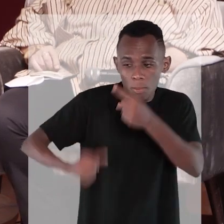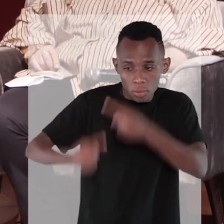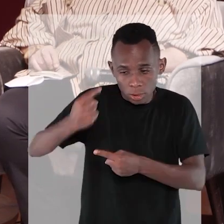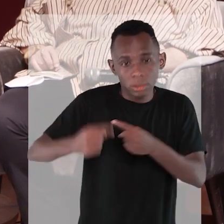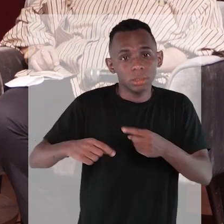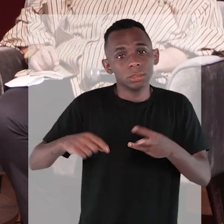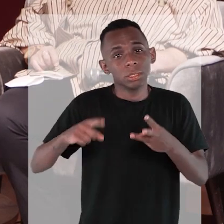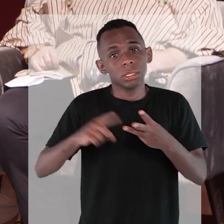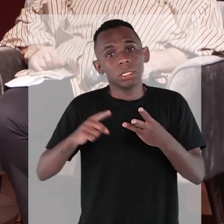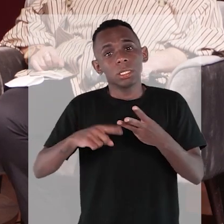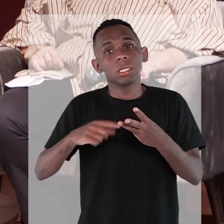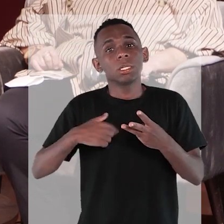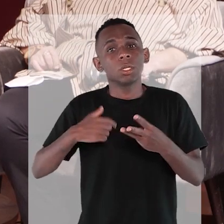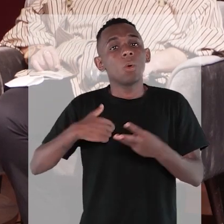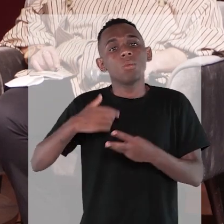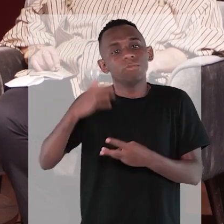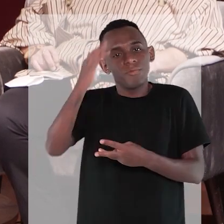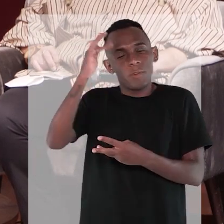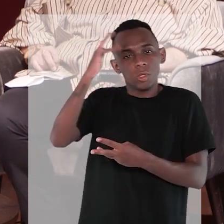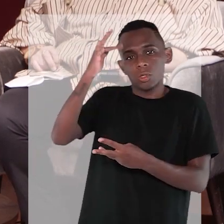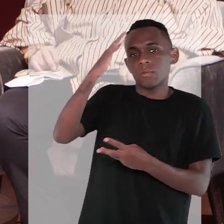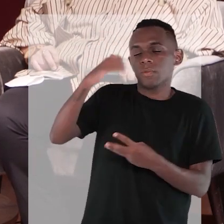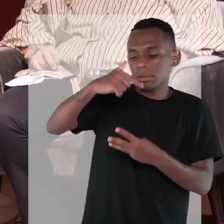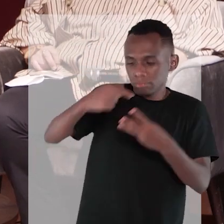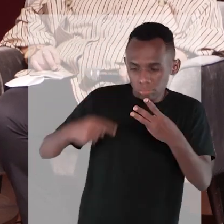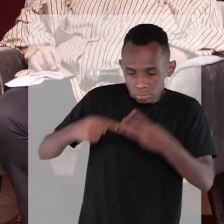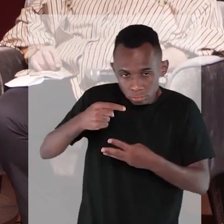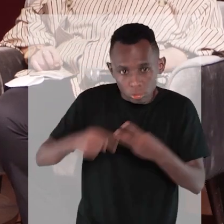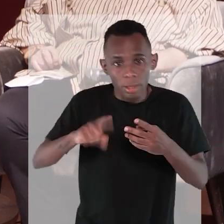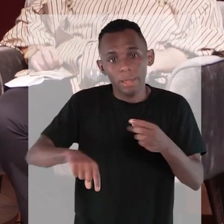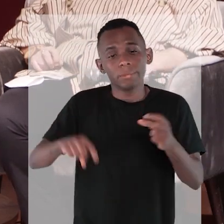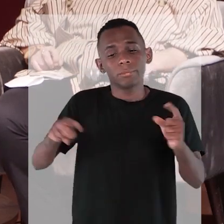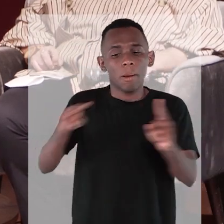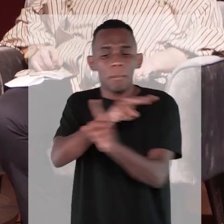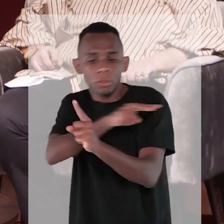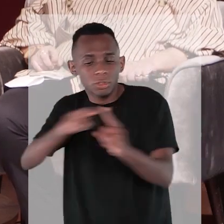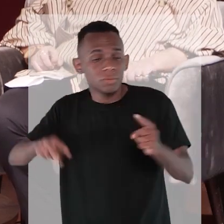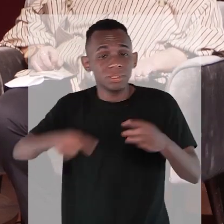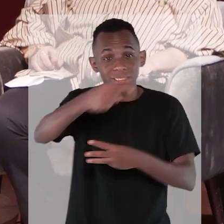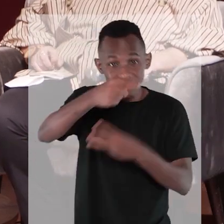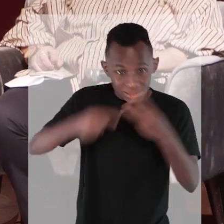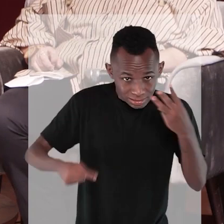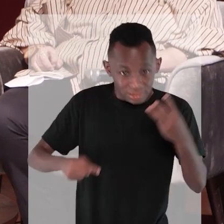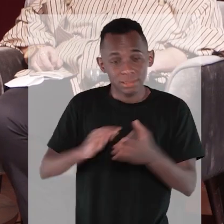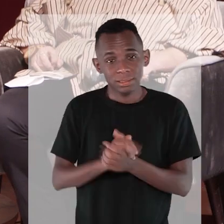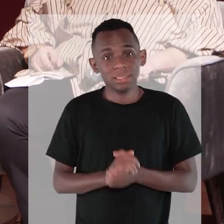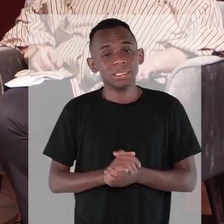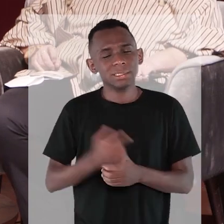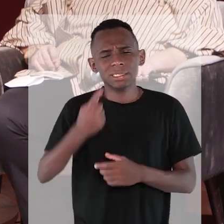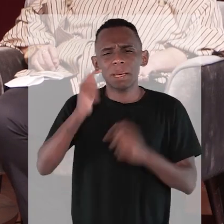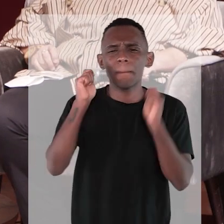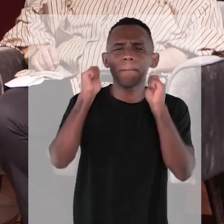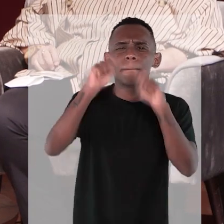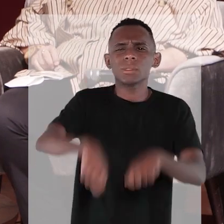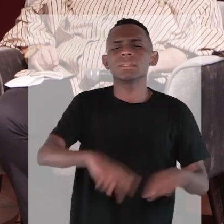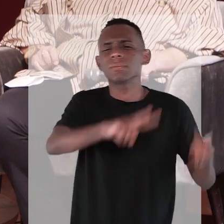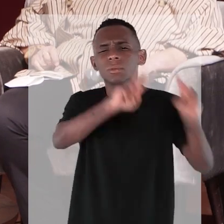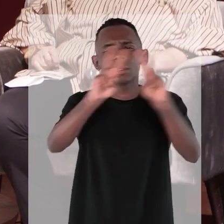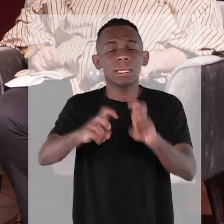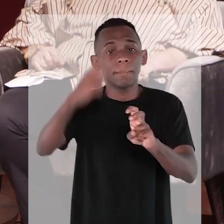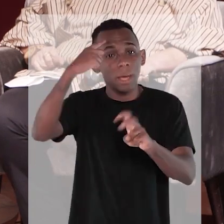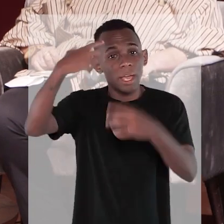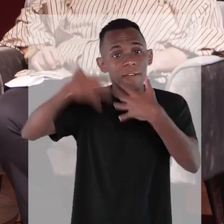nós procuramos, né, assim, oferecer algo, né, reflexivamente sobre, né, esse